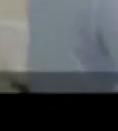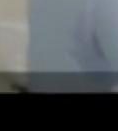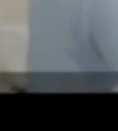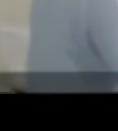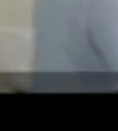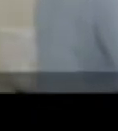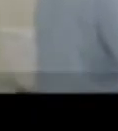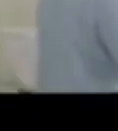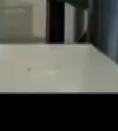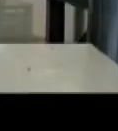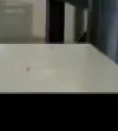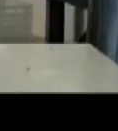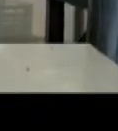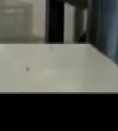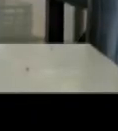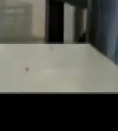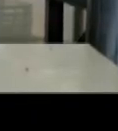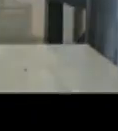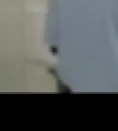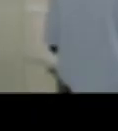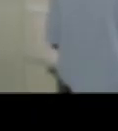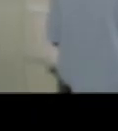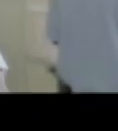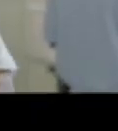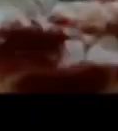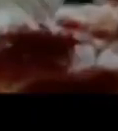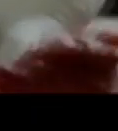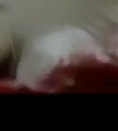Ninguém faz isso. Oi, pode falar.